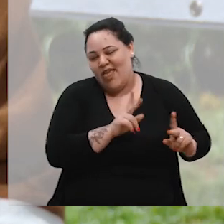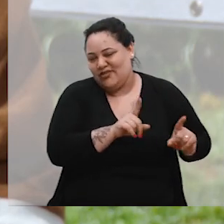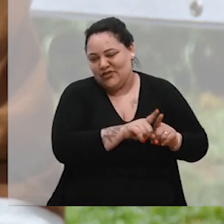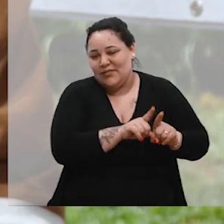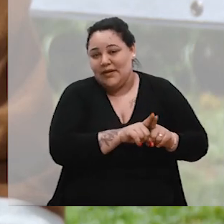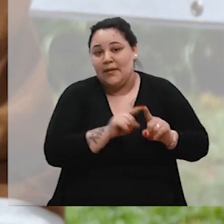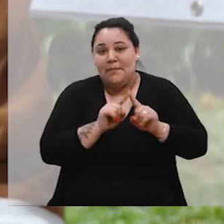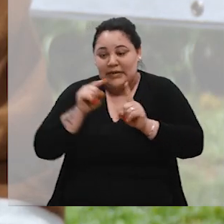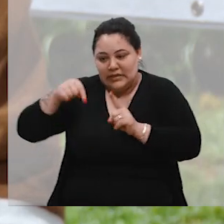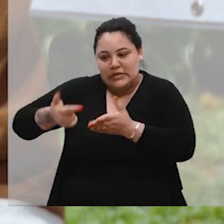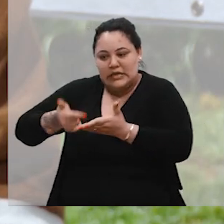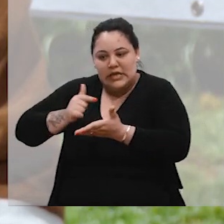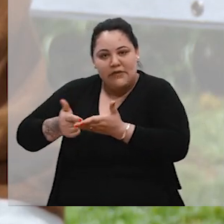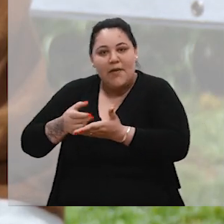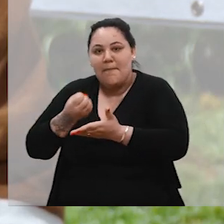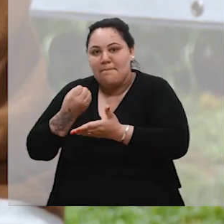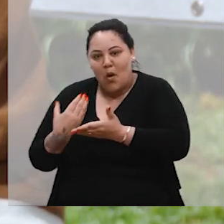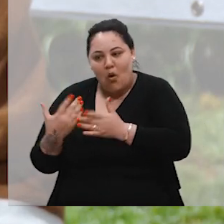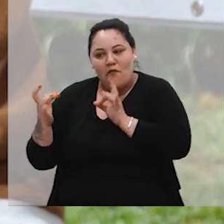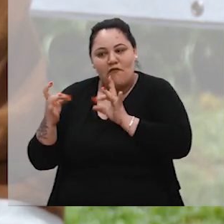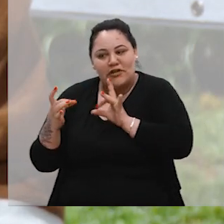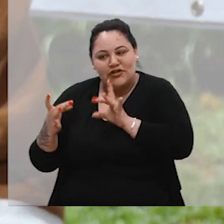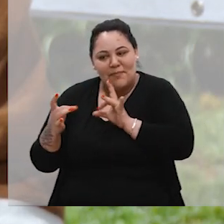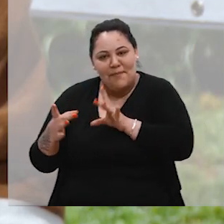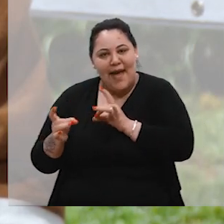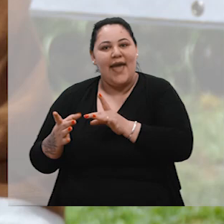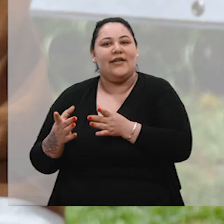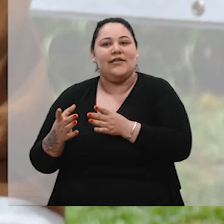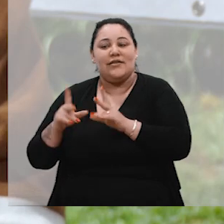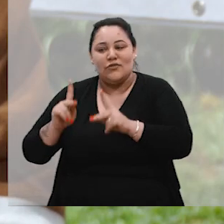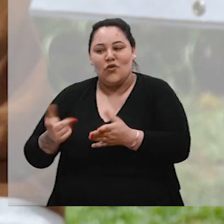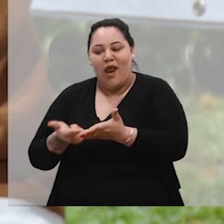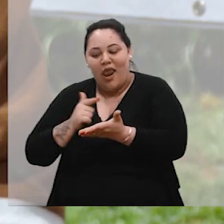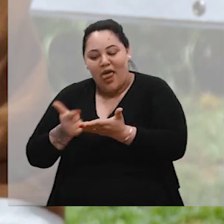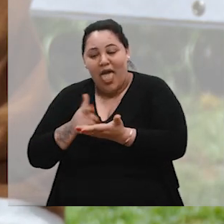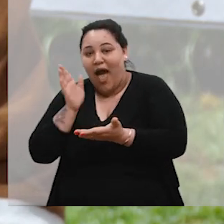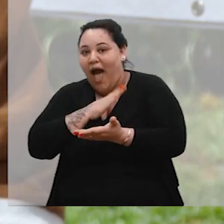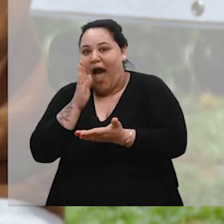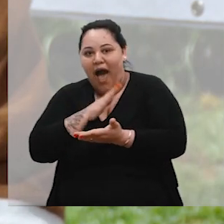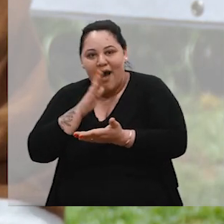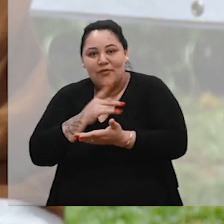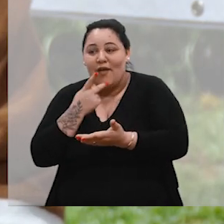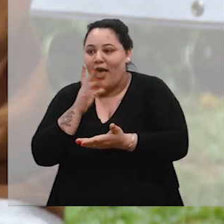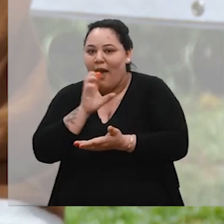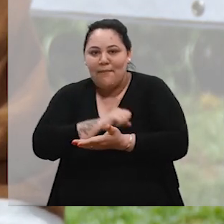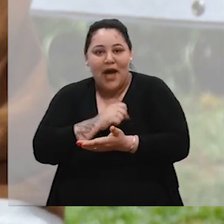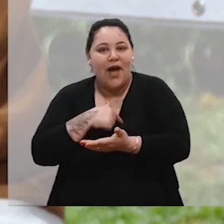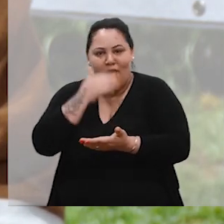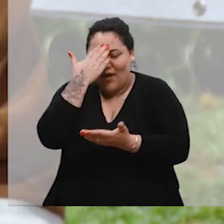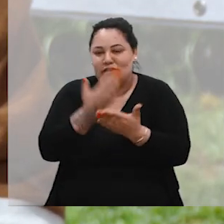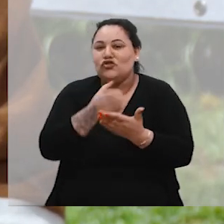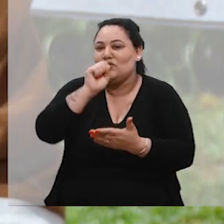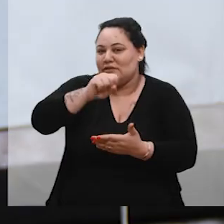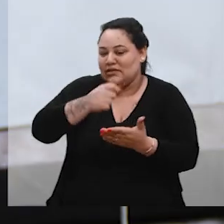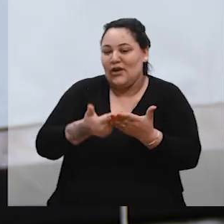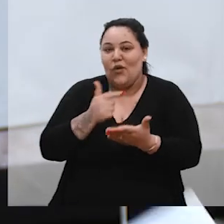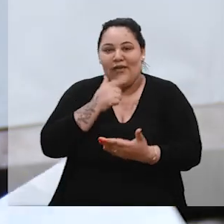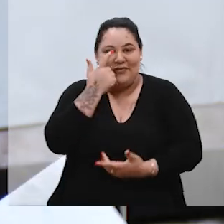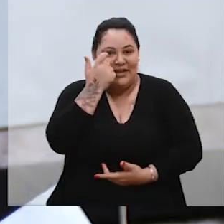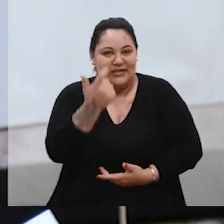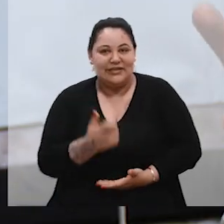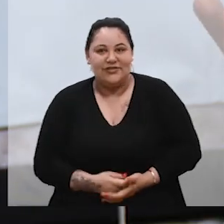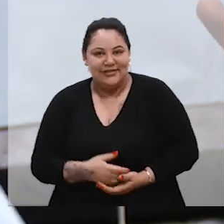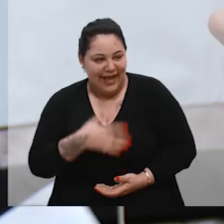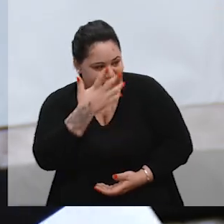comentaram, gostaram. Diz que realmente, assim, liam de um fôlego só. Então, eu acredito que é um livro interessante. E